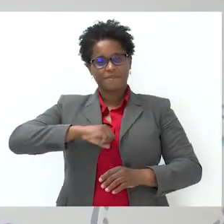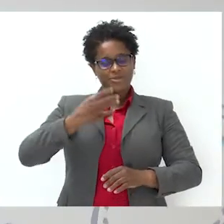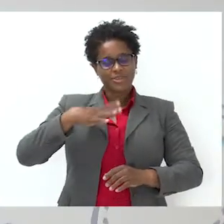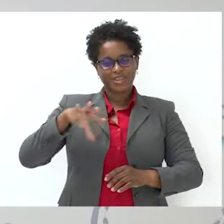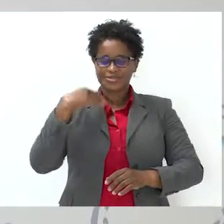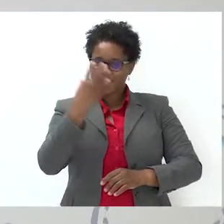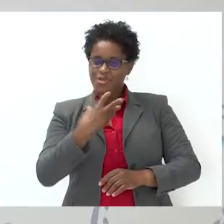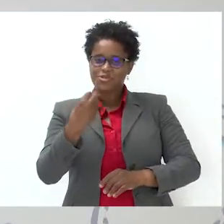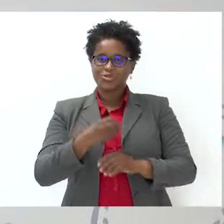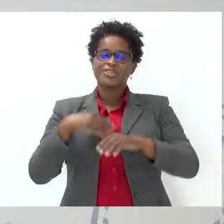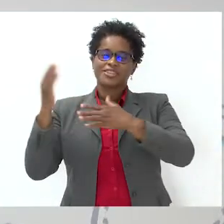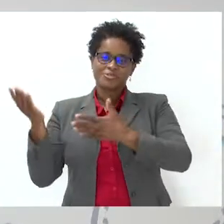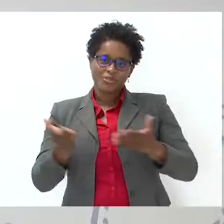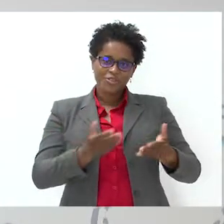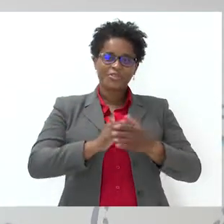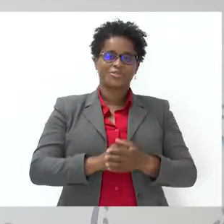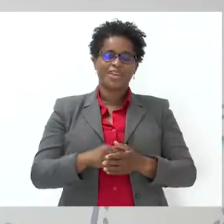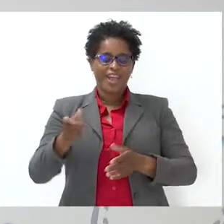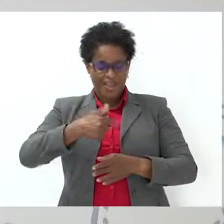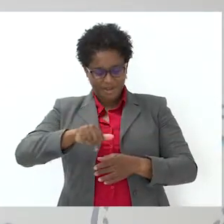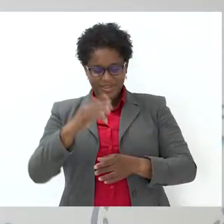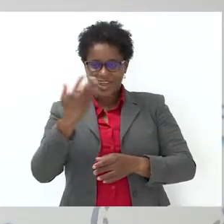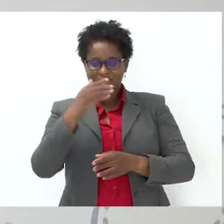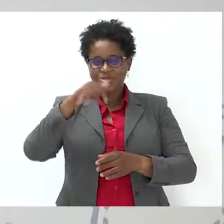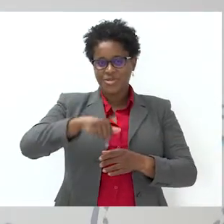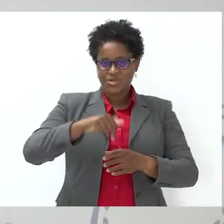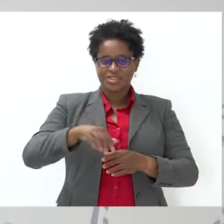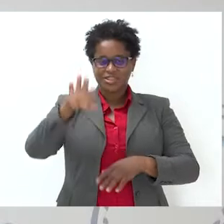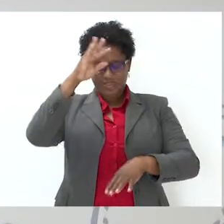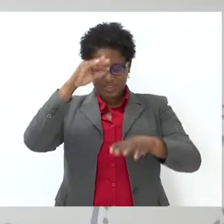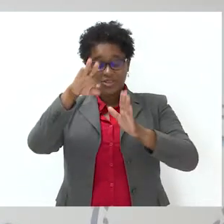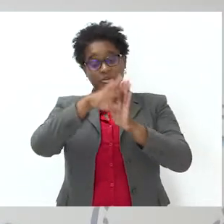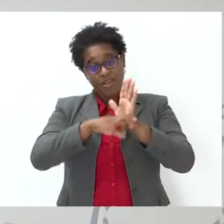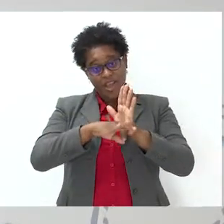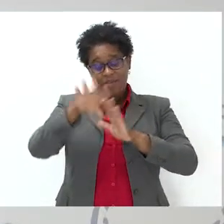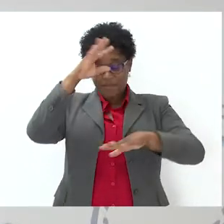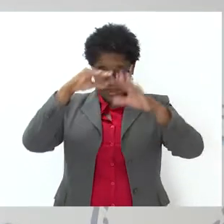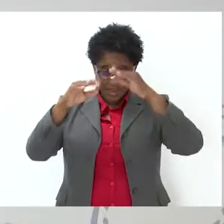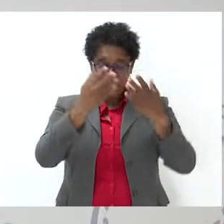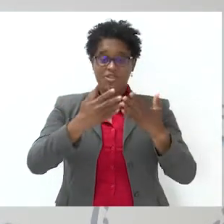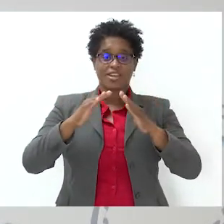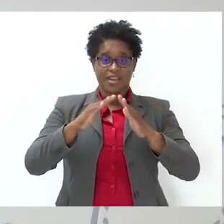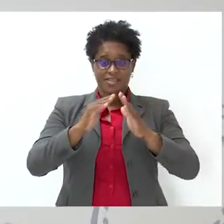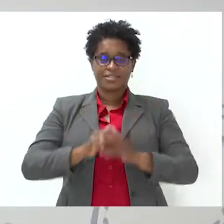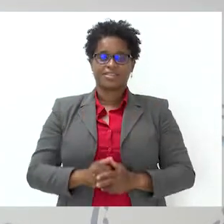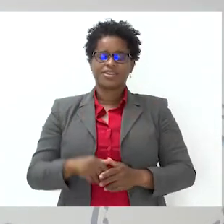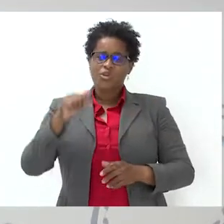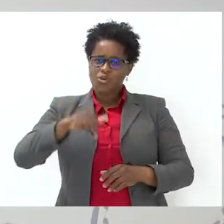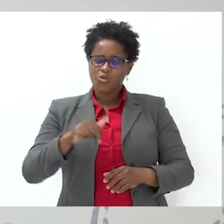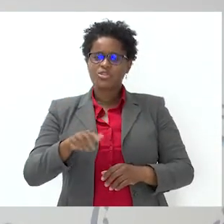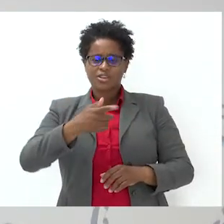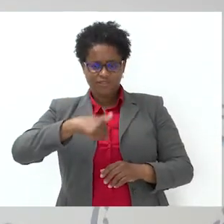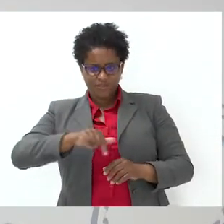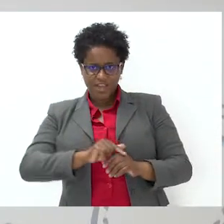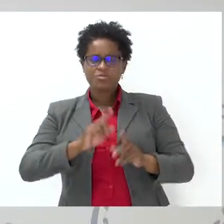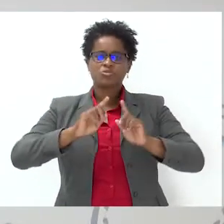meus queridos alunos. Sejam bem-vindos à nossa aula de hoje através do programa Aprender e Estudar em Casa. Hoje